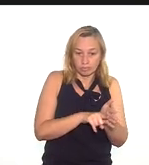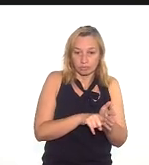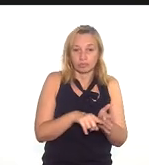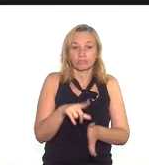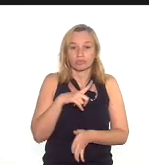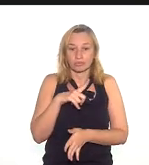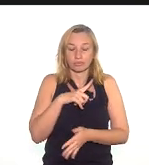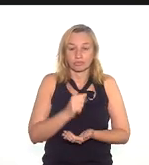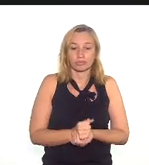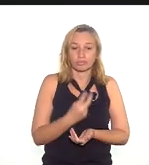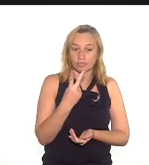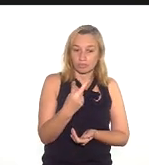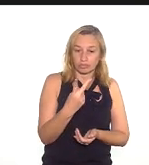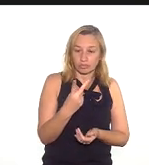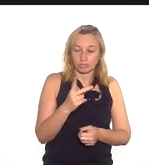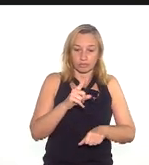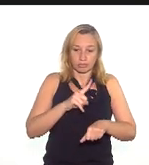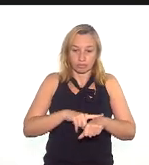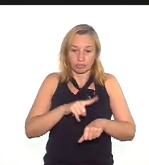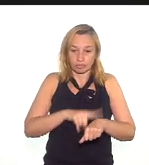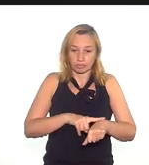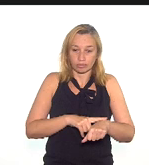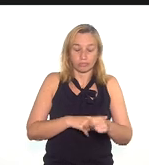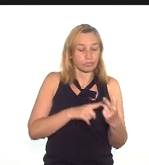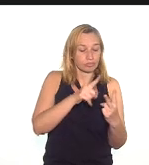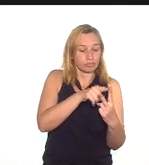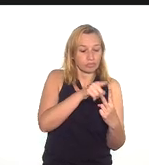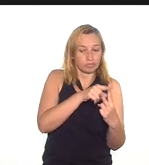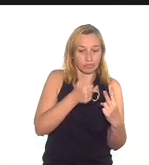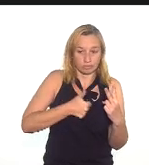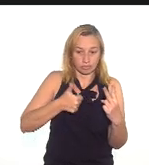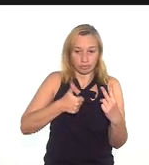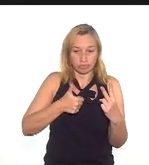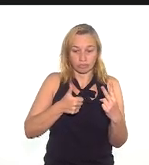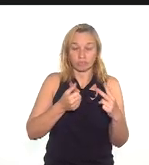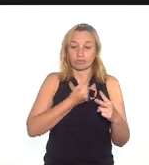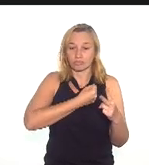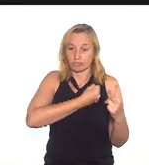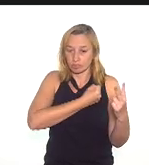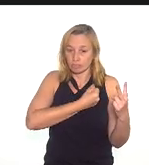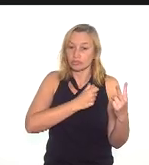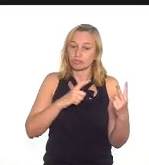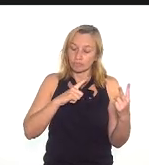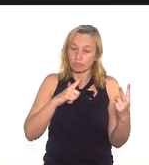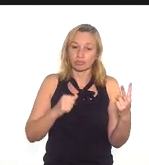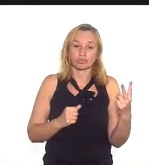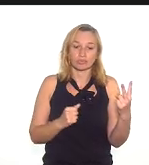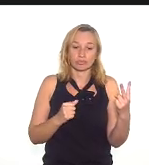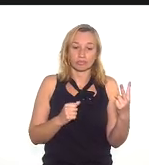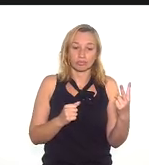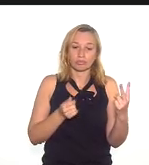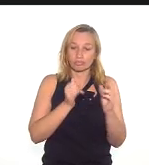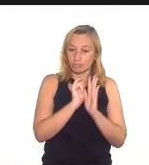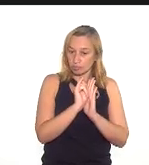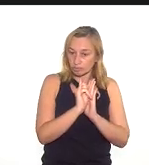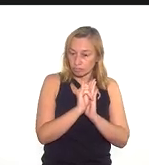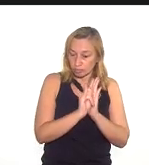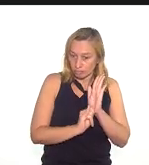temos duas etapas. Na primeira etapa, nós temos os números que vêm no